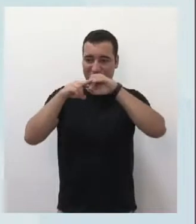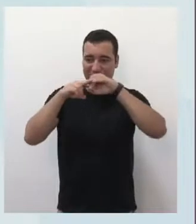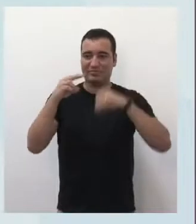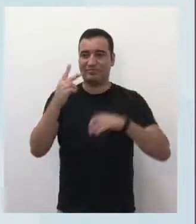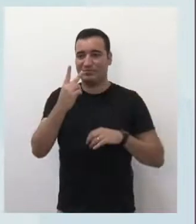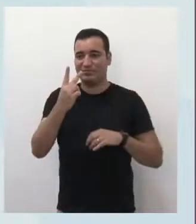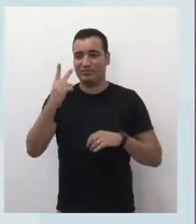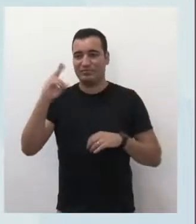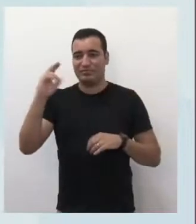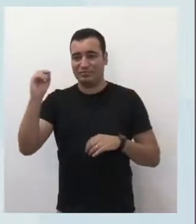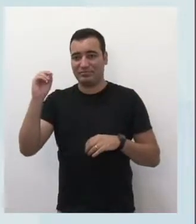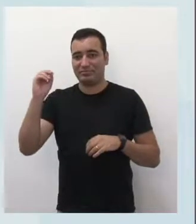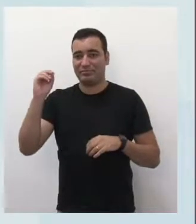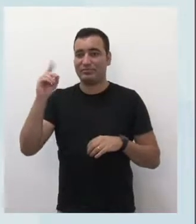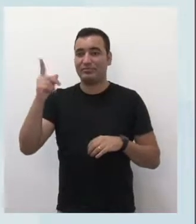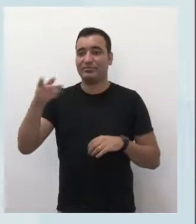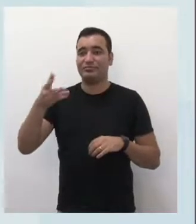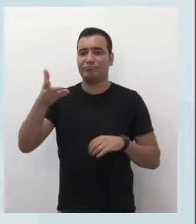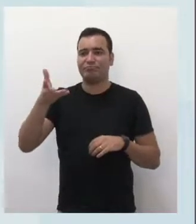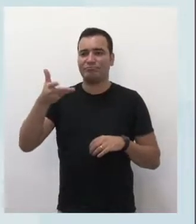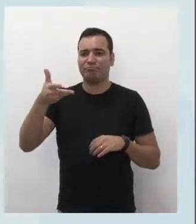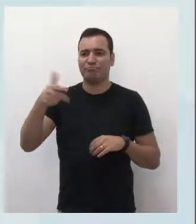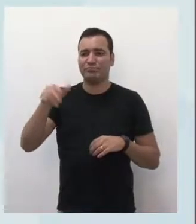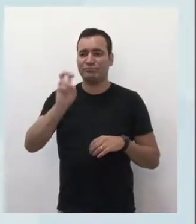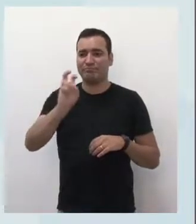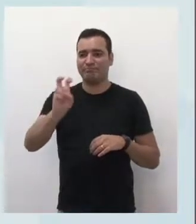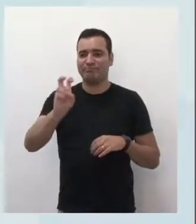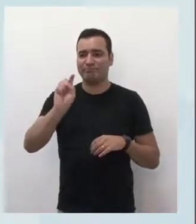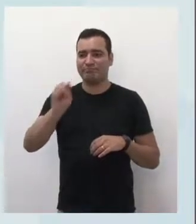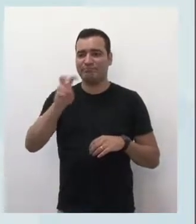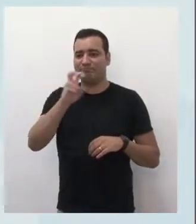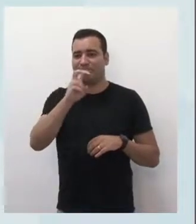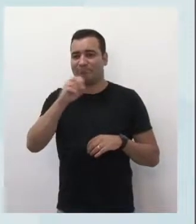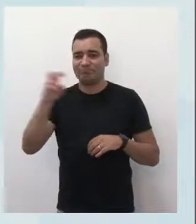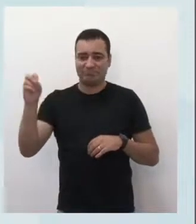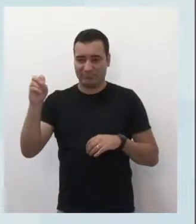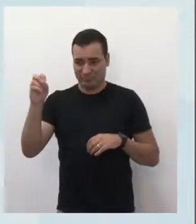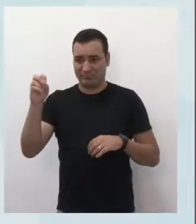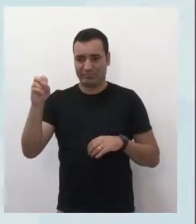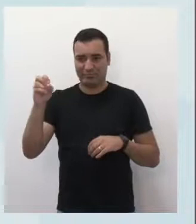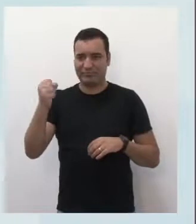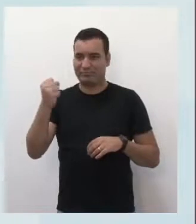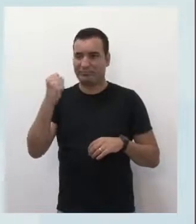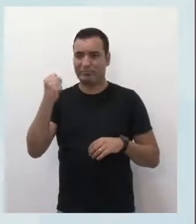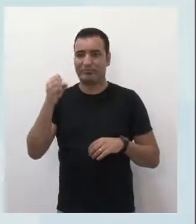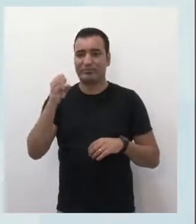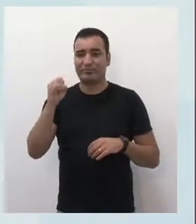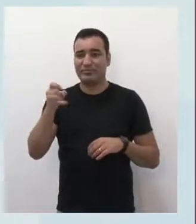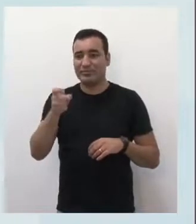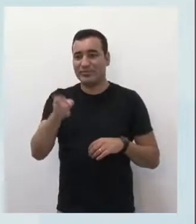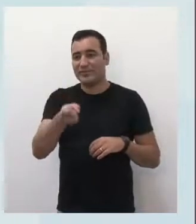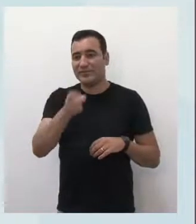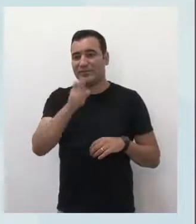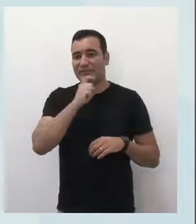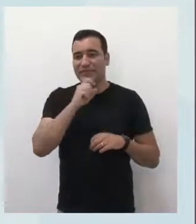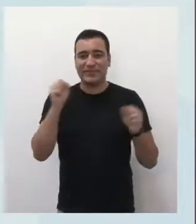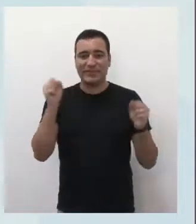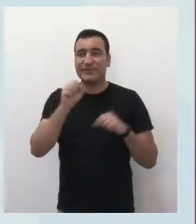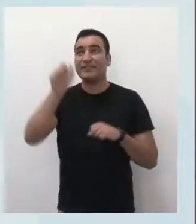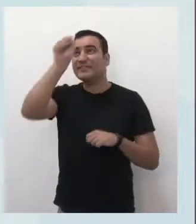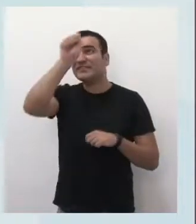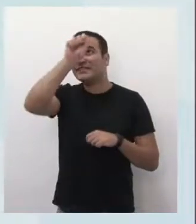dele é 5.500 watts. Potência máxima, né? Quando está muito frio, você coloca ele lá no